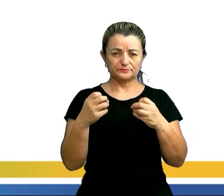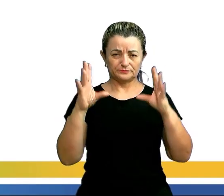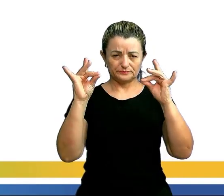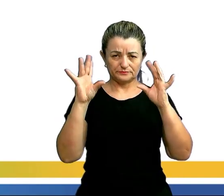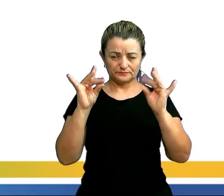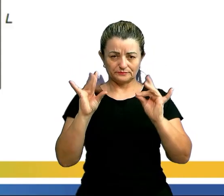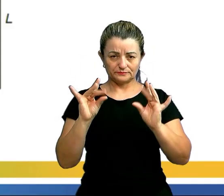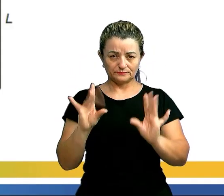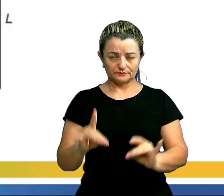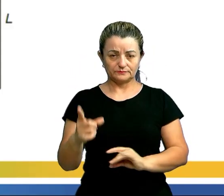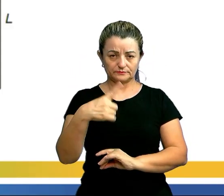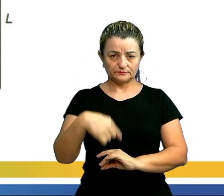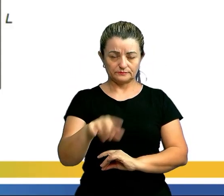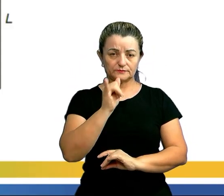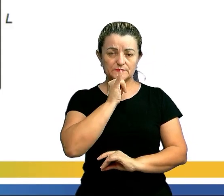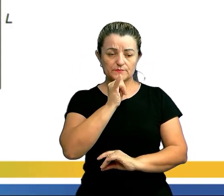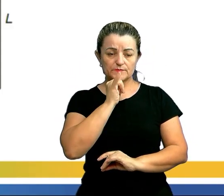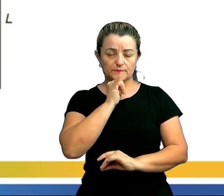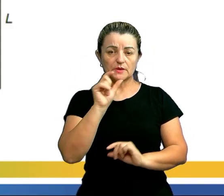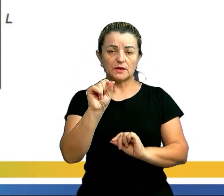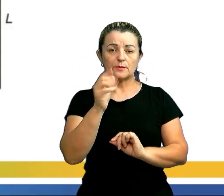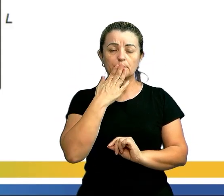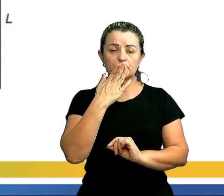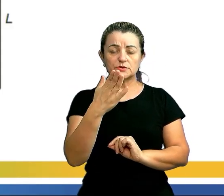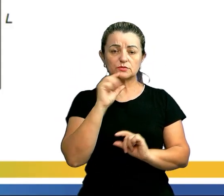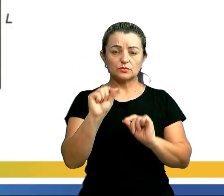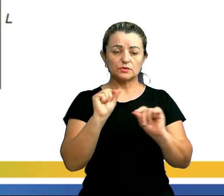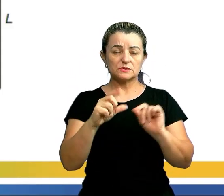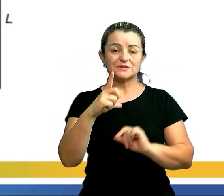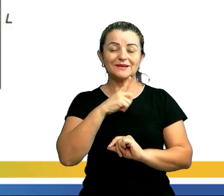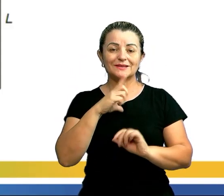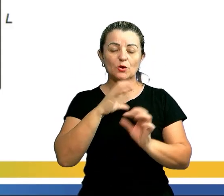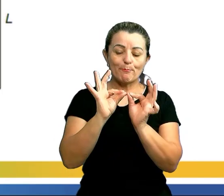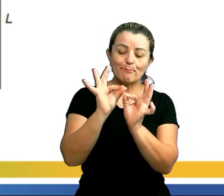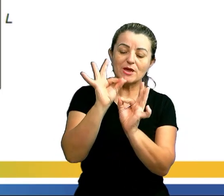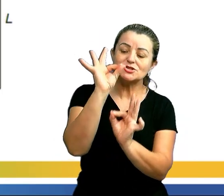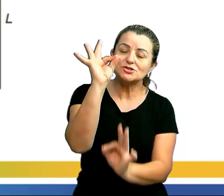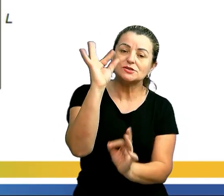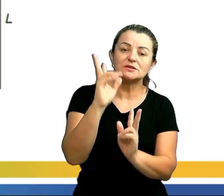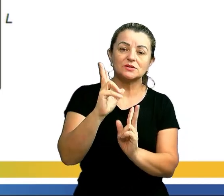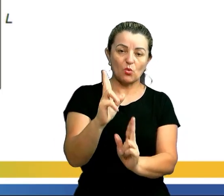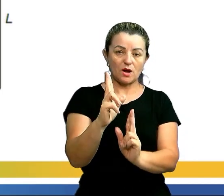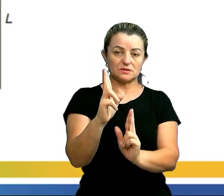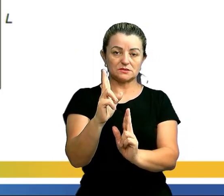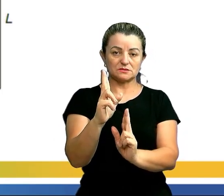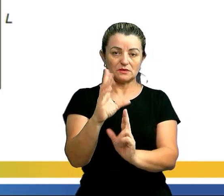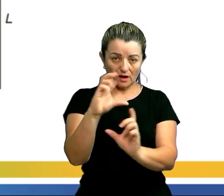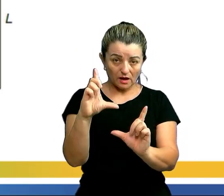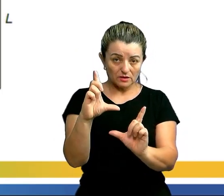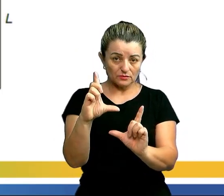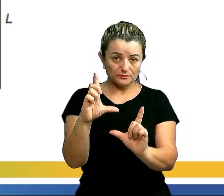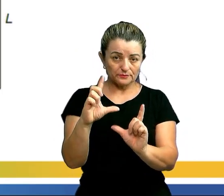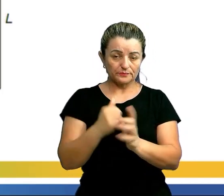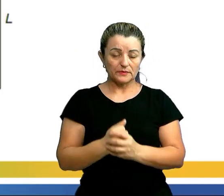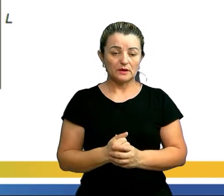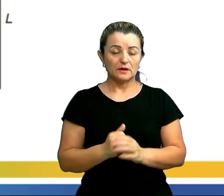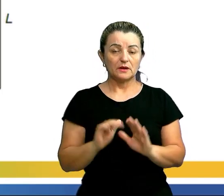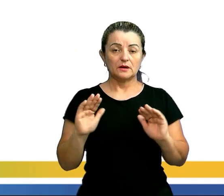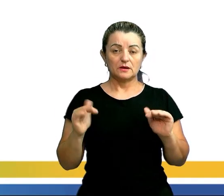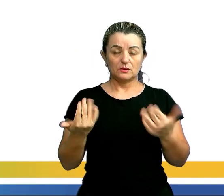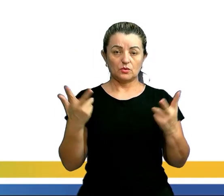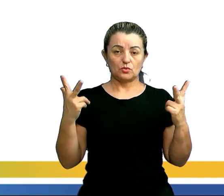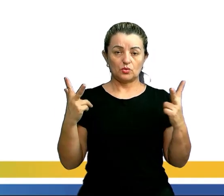como raiz e agora eu achei o raio, que vai ser L sobre raiz de π. Conclusão aqui, pessoal, vai dar a